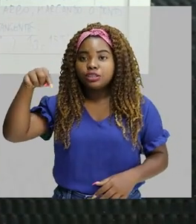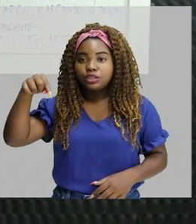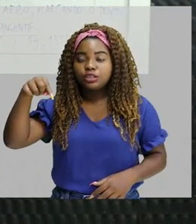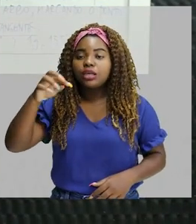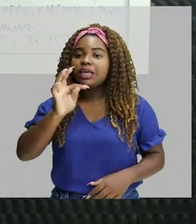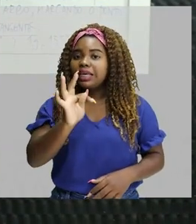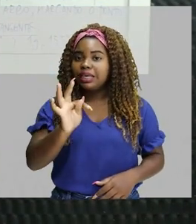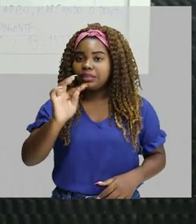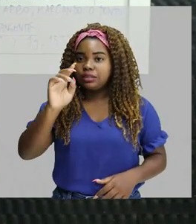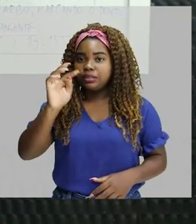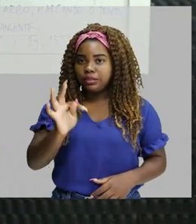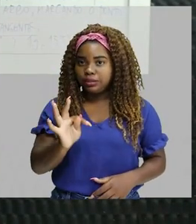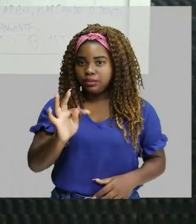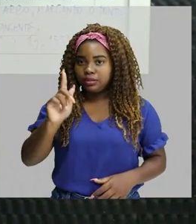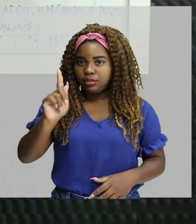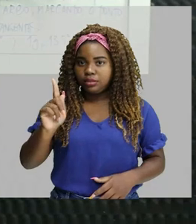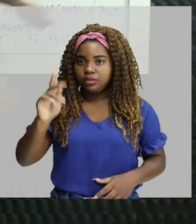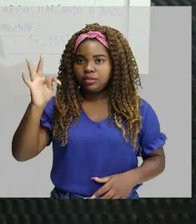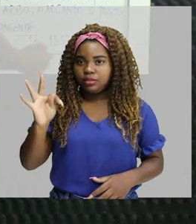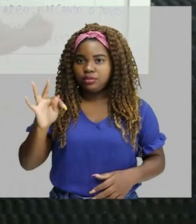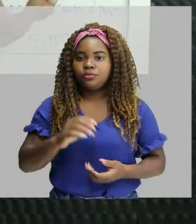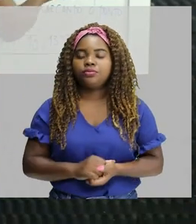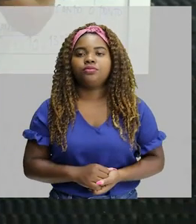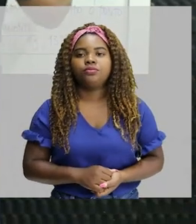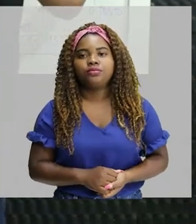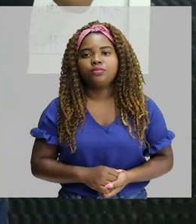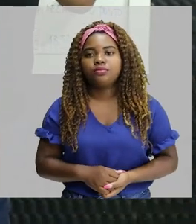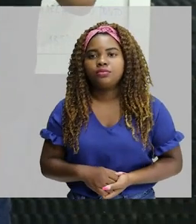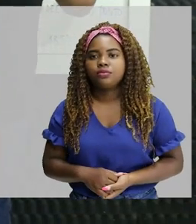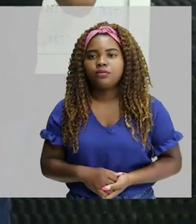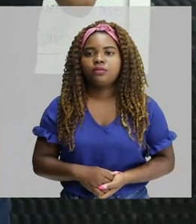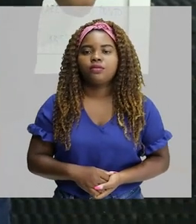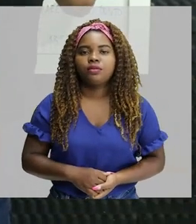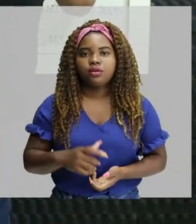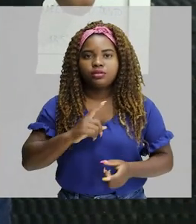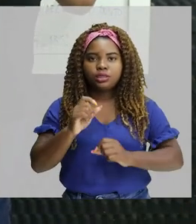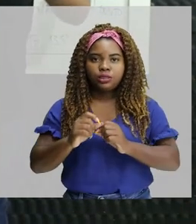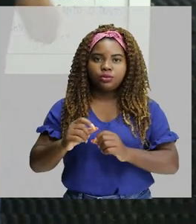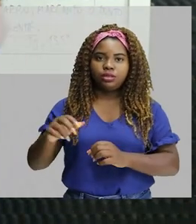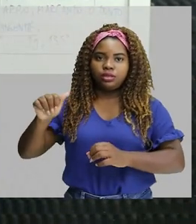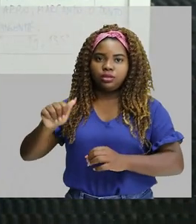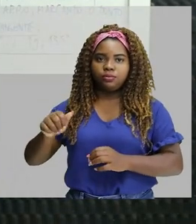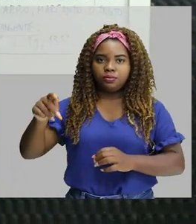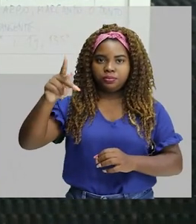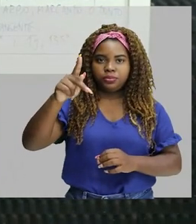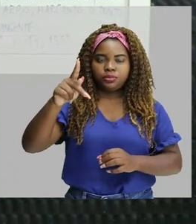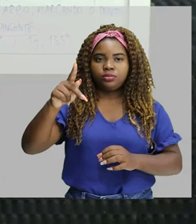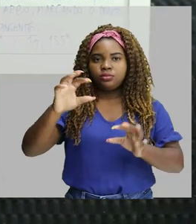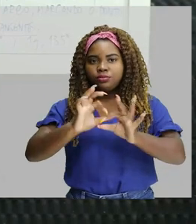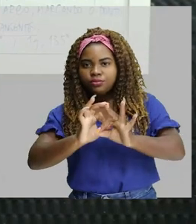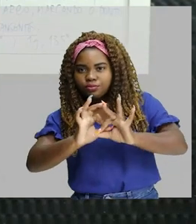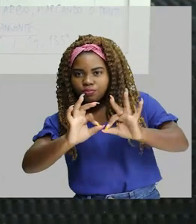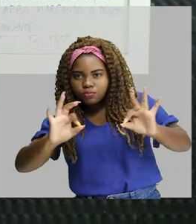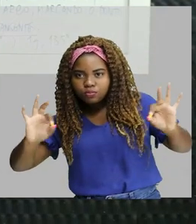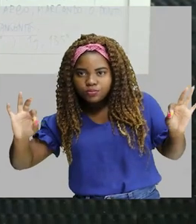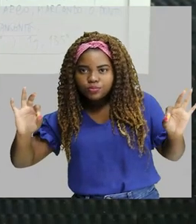faz a mesma coisa ó você traça aqui uma reta tangente encostando no ponto a certo